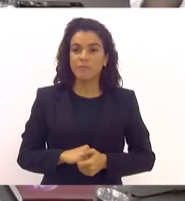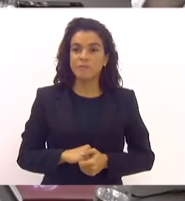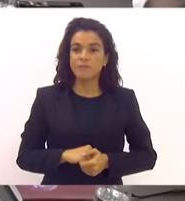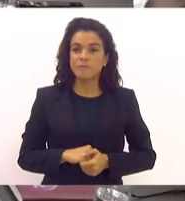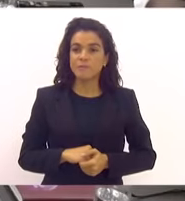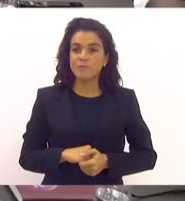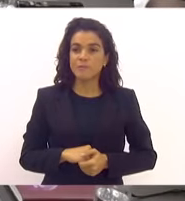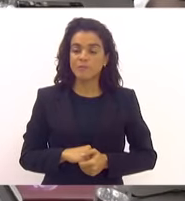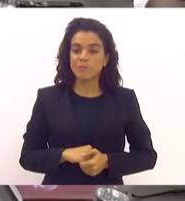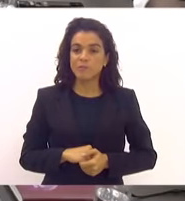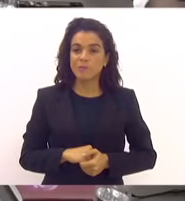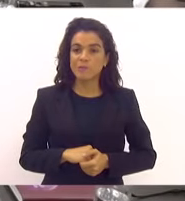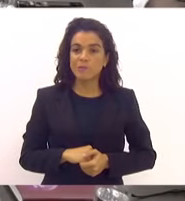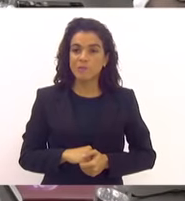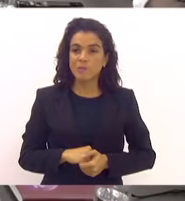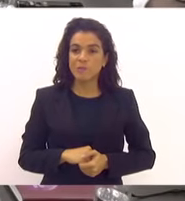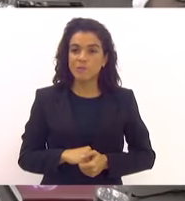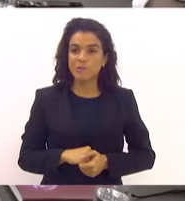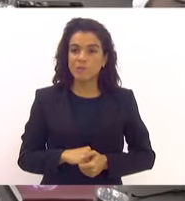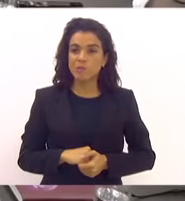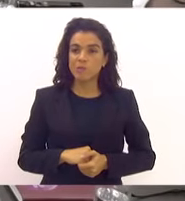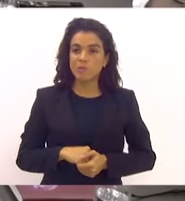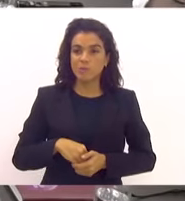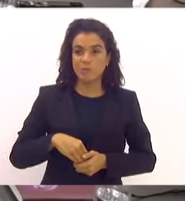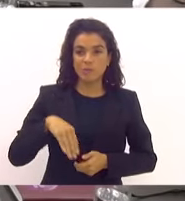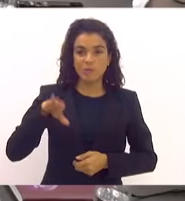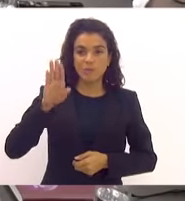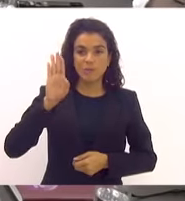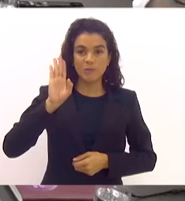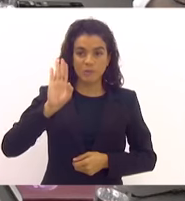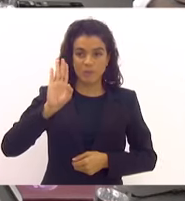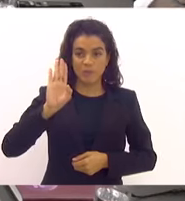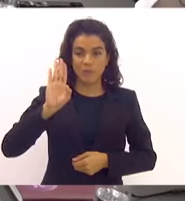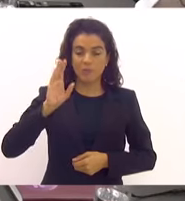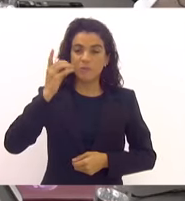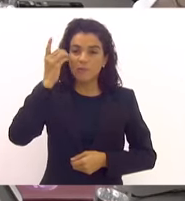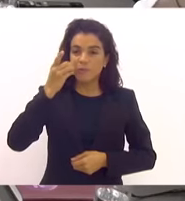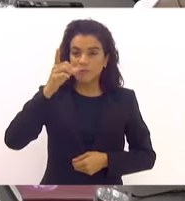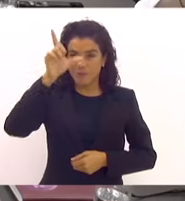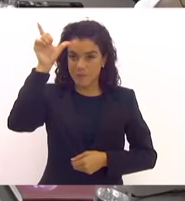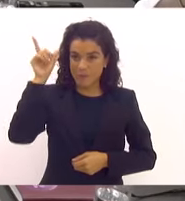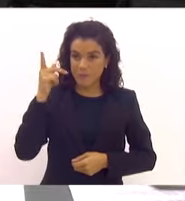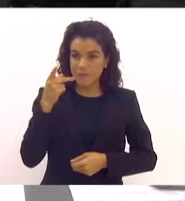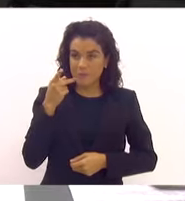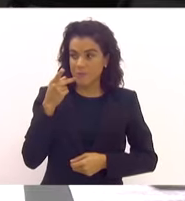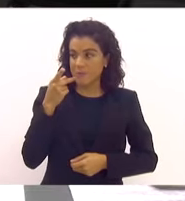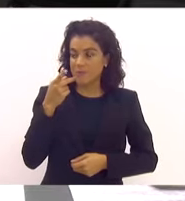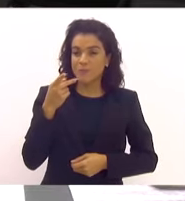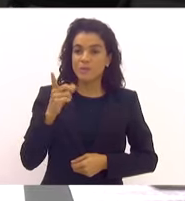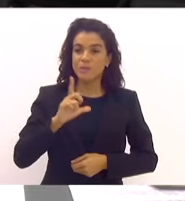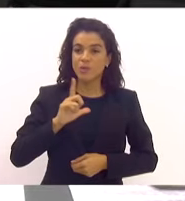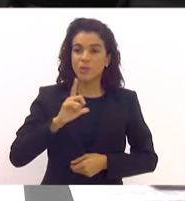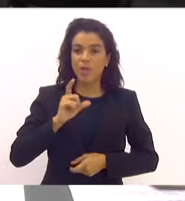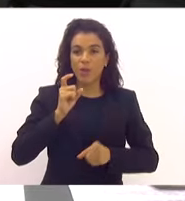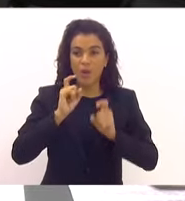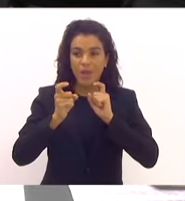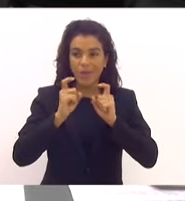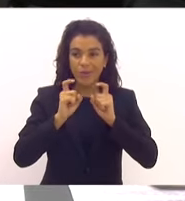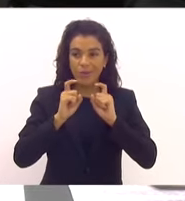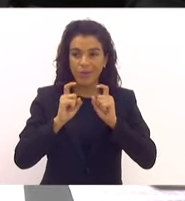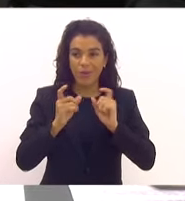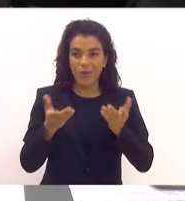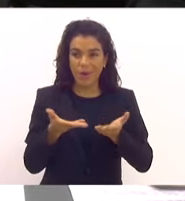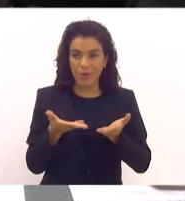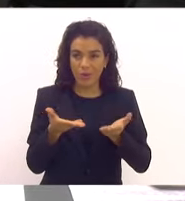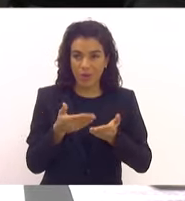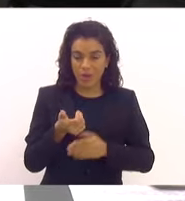A pedido da relatora. Pela ordem. Quem pediu pela ordem? Deputado Luiz Paulo. Senhor presidente, eu tenho uma reunião de bancada agora às